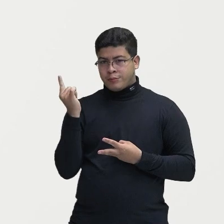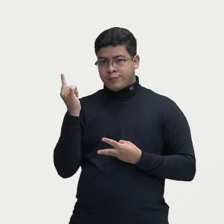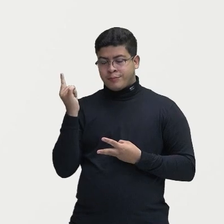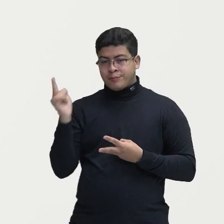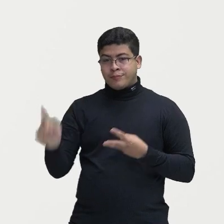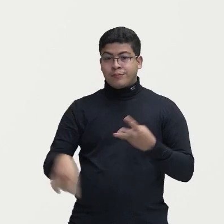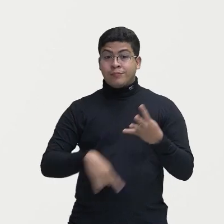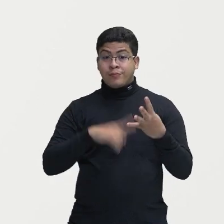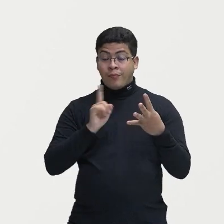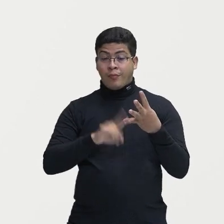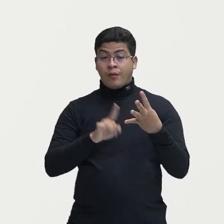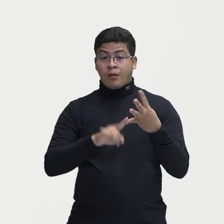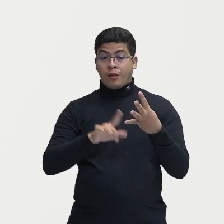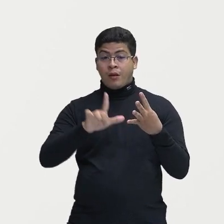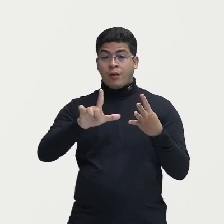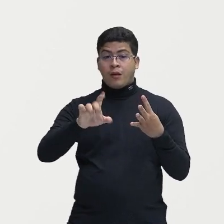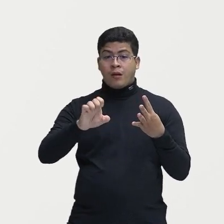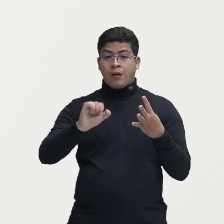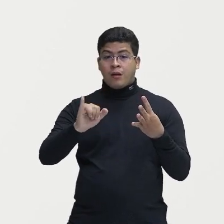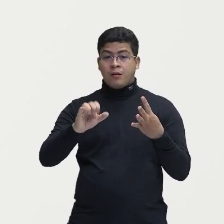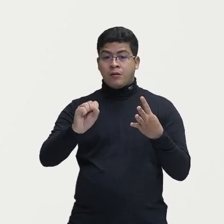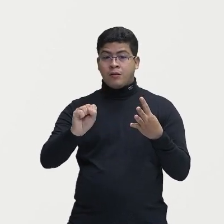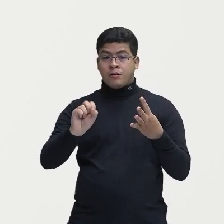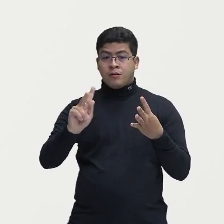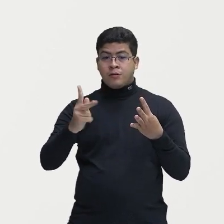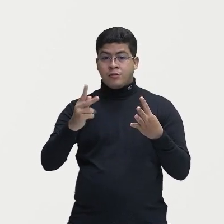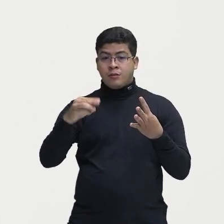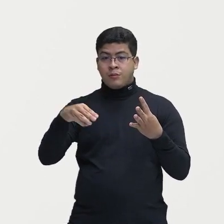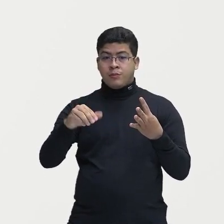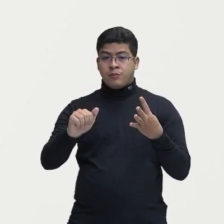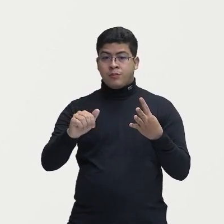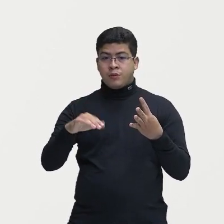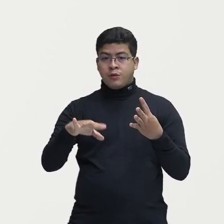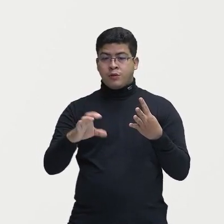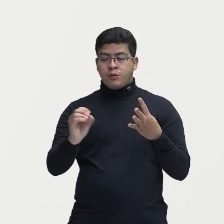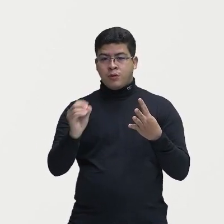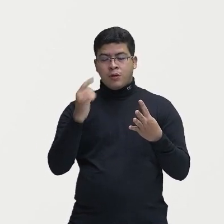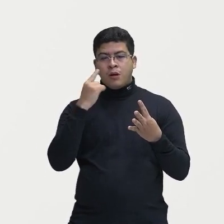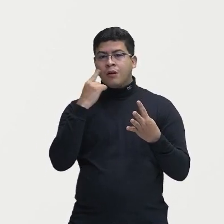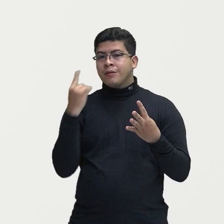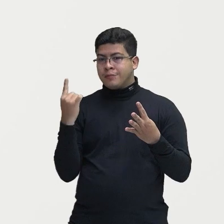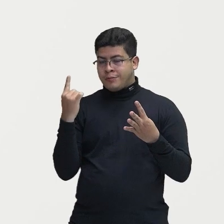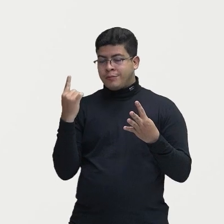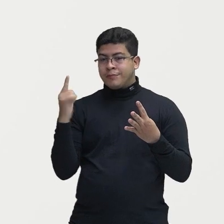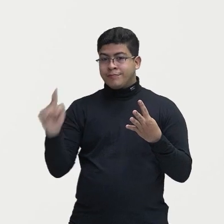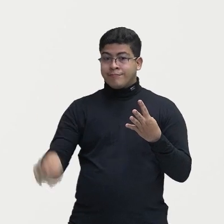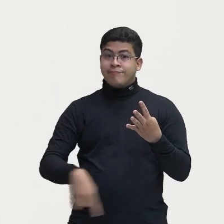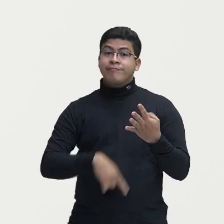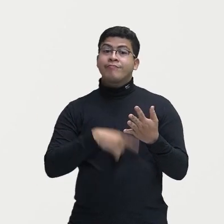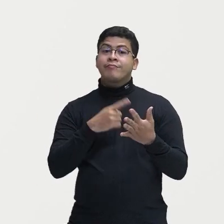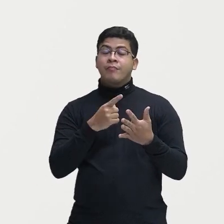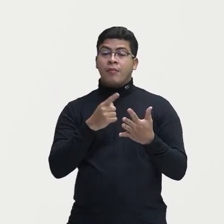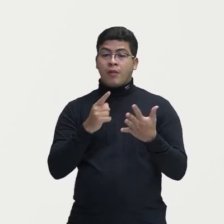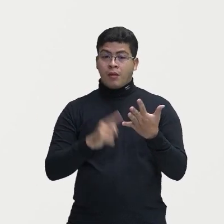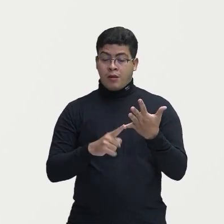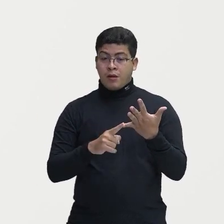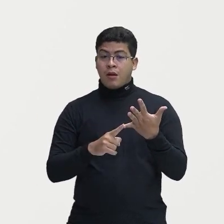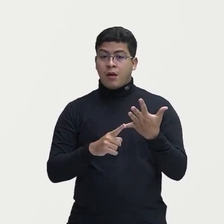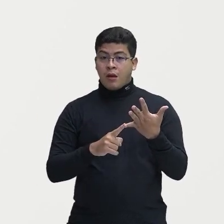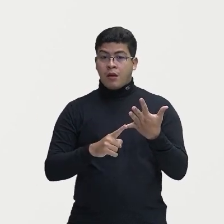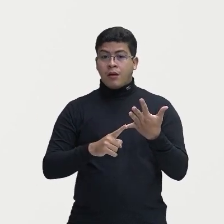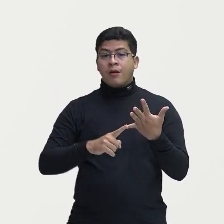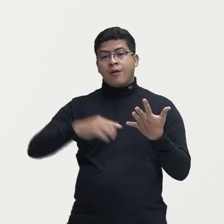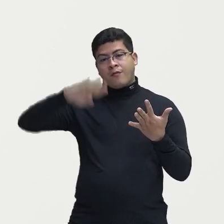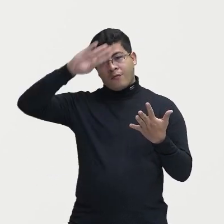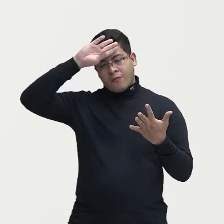que a gente observa aqui nessa imagem, a leishmaniose, a febre